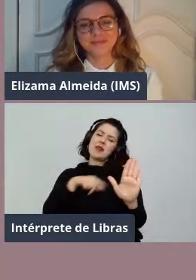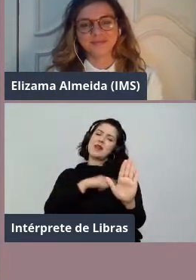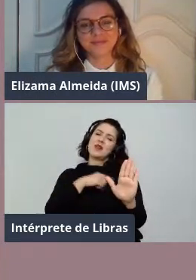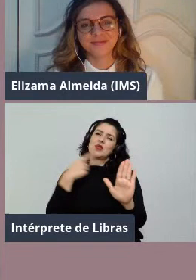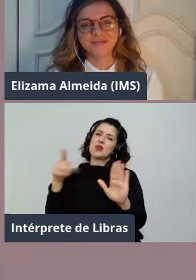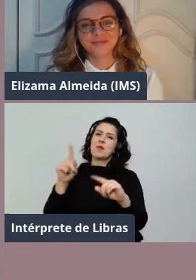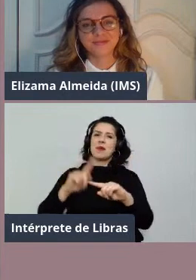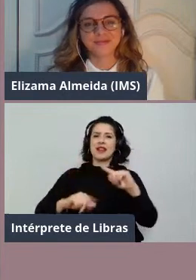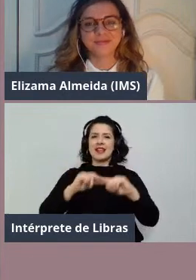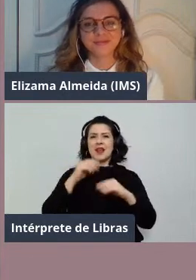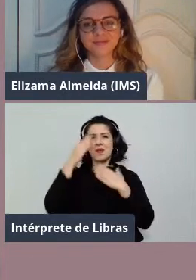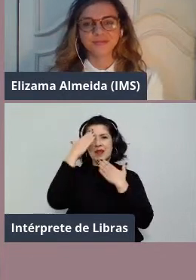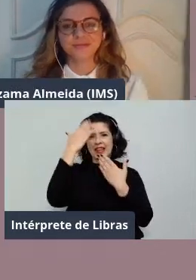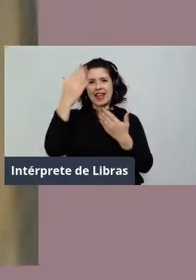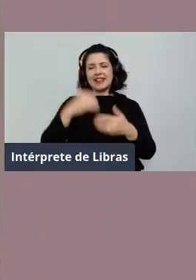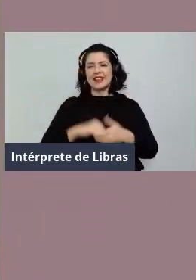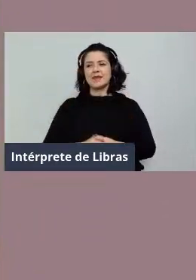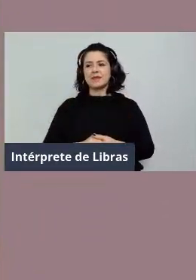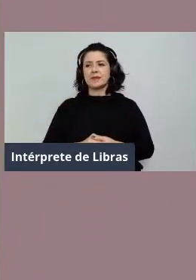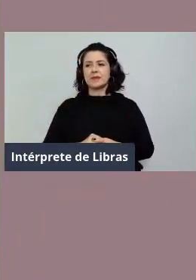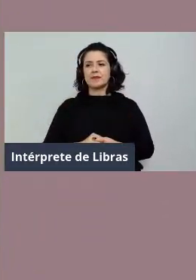material. Obrigado.